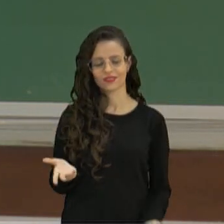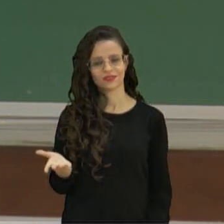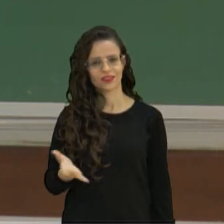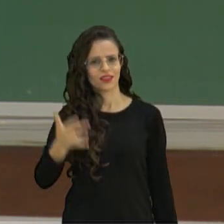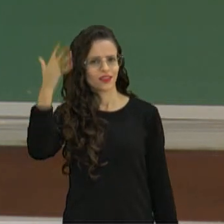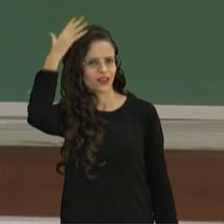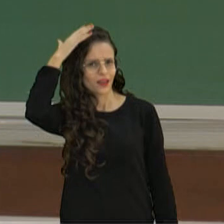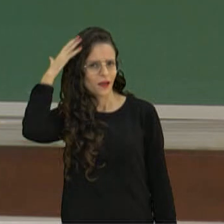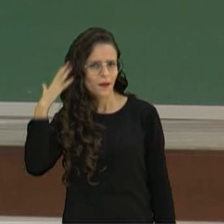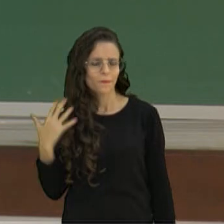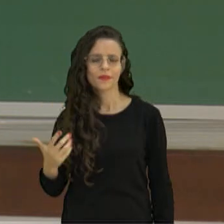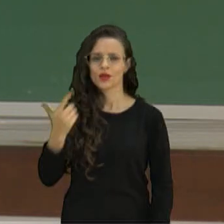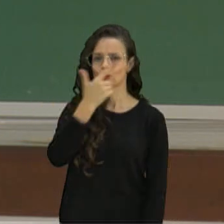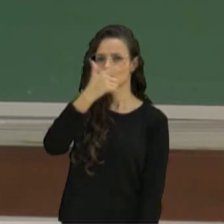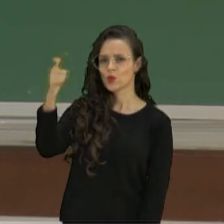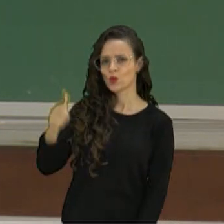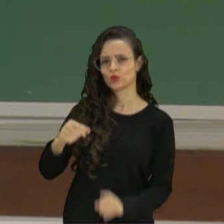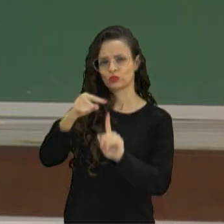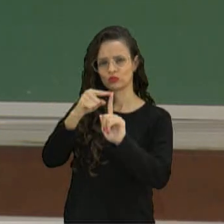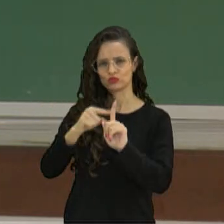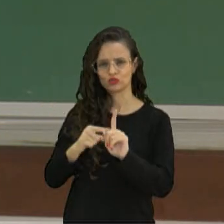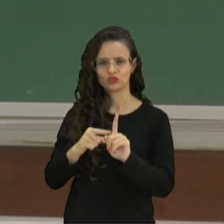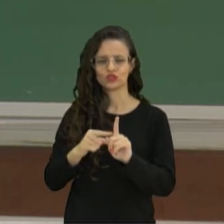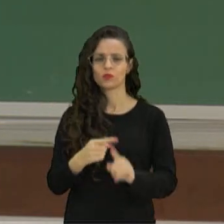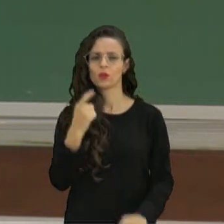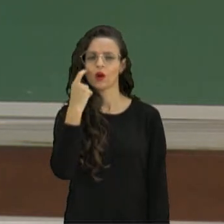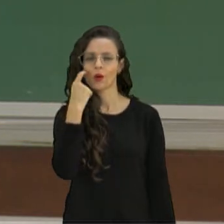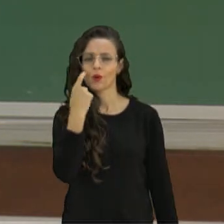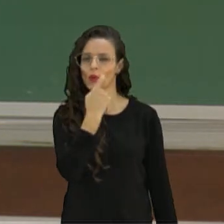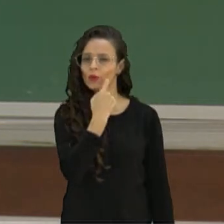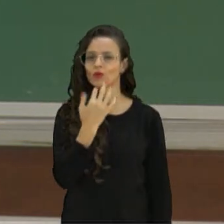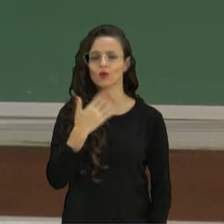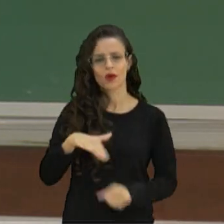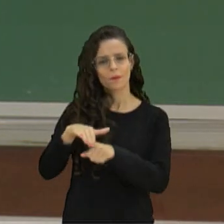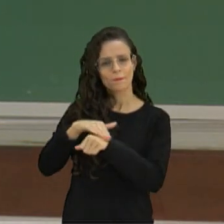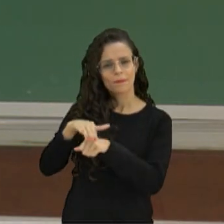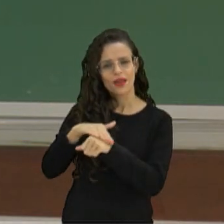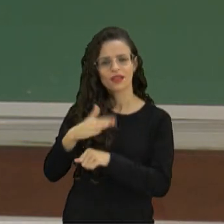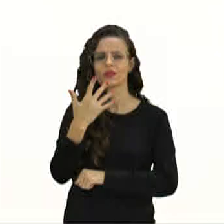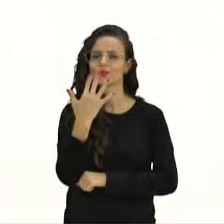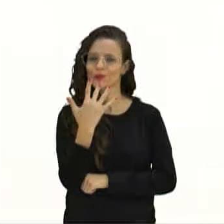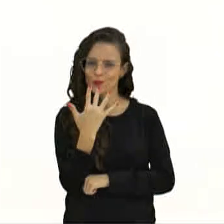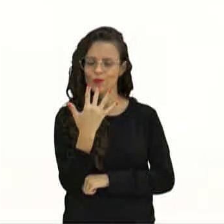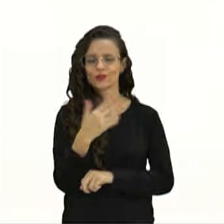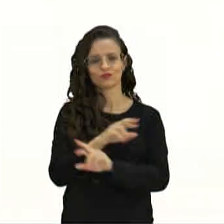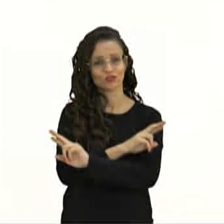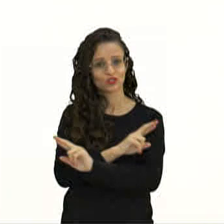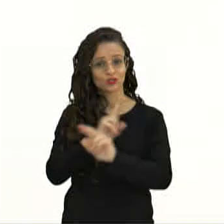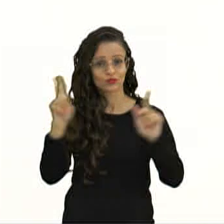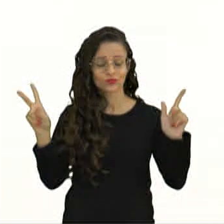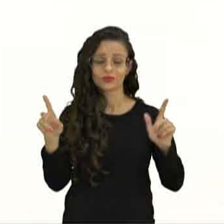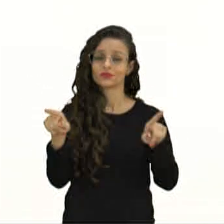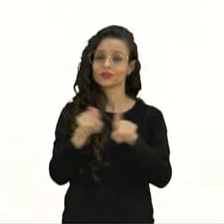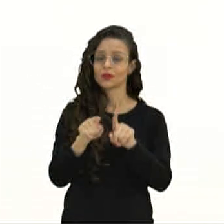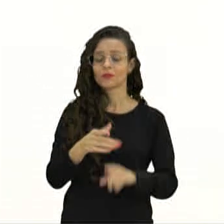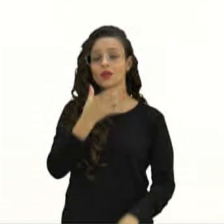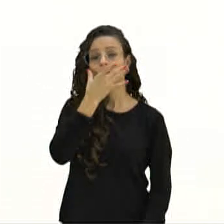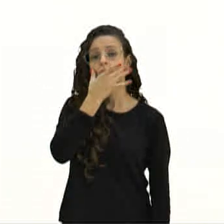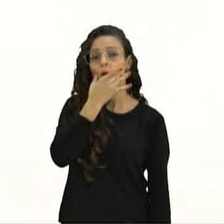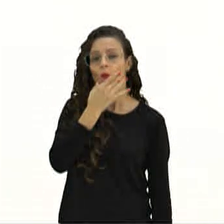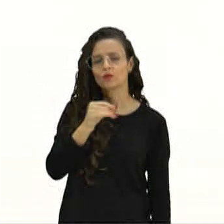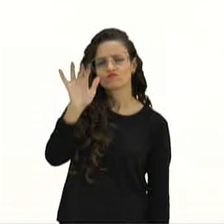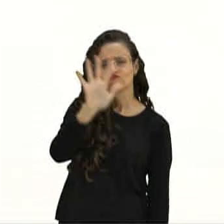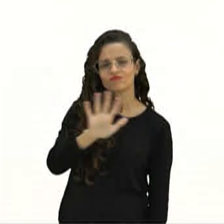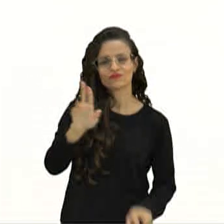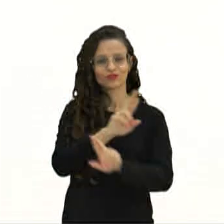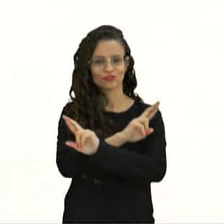de cabelo, outros têm um outro tipo de cor de olhos, a cor da pele é diferente, né? O formato do rosto,